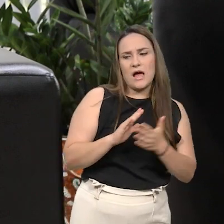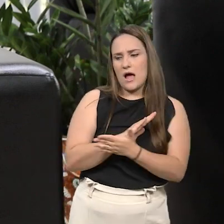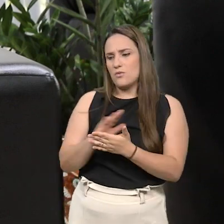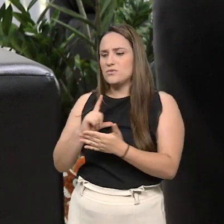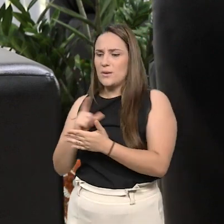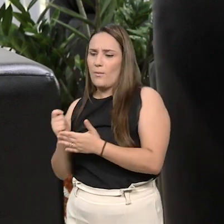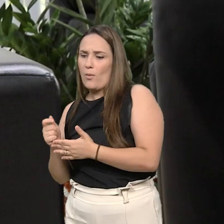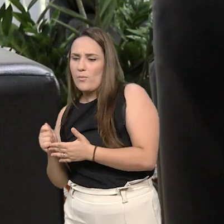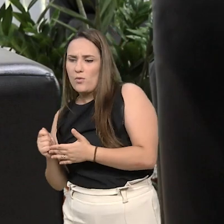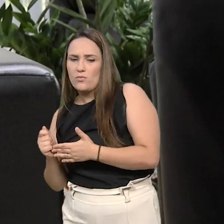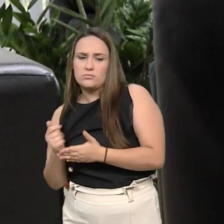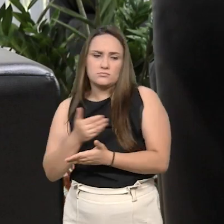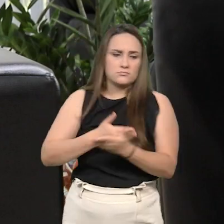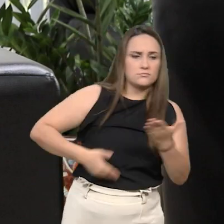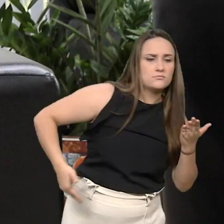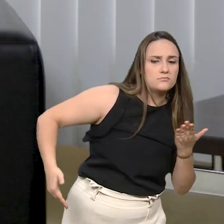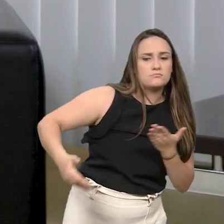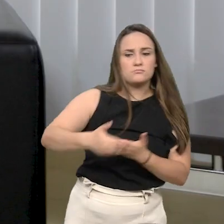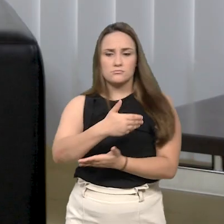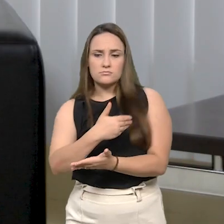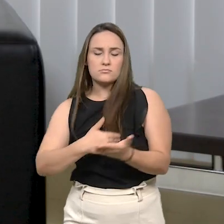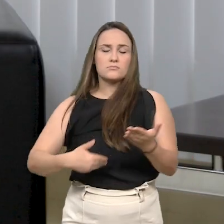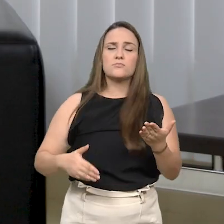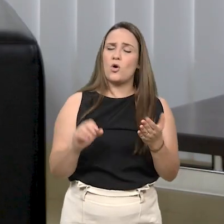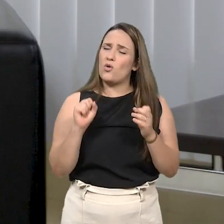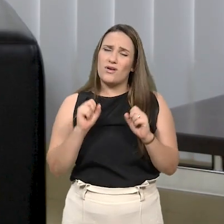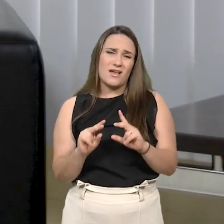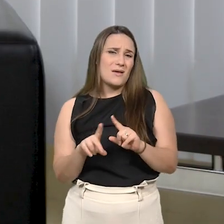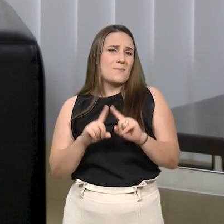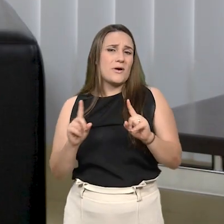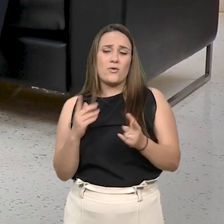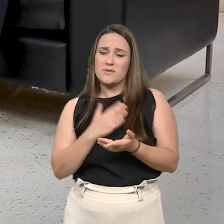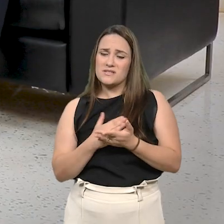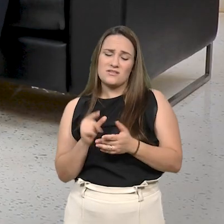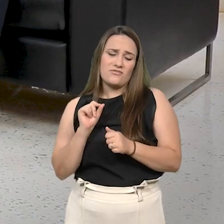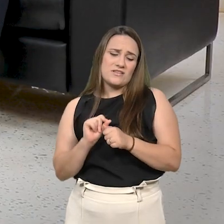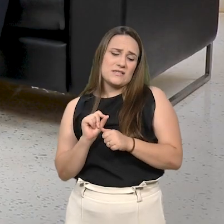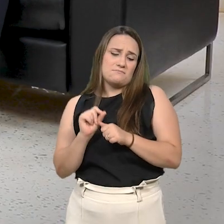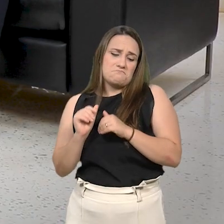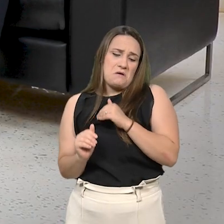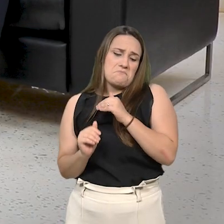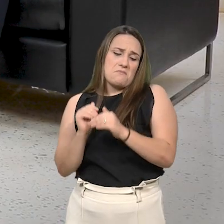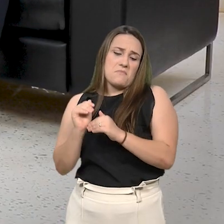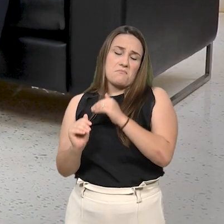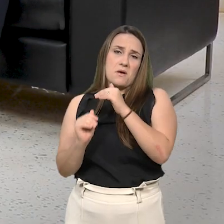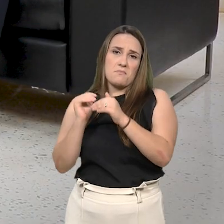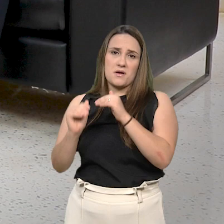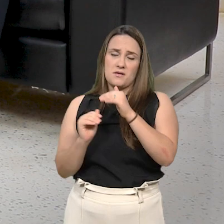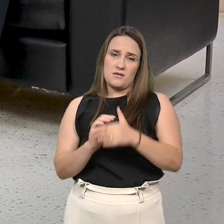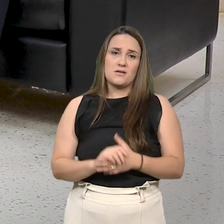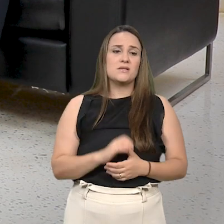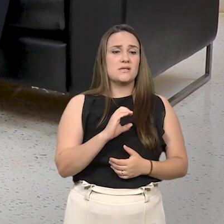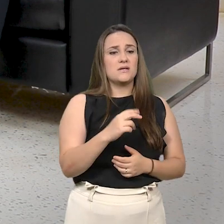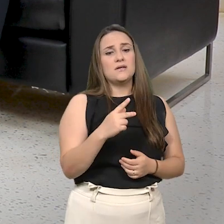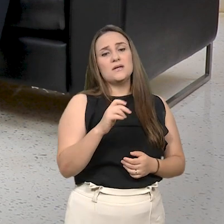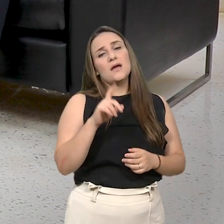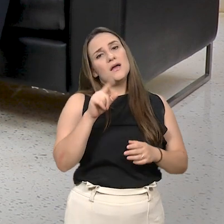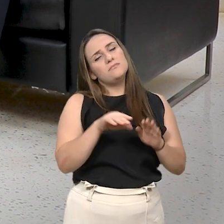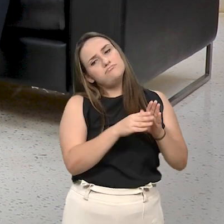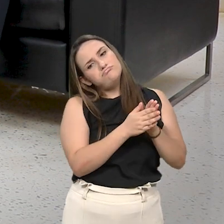é um processo em construção. O trabalho da CPE não é algo linear. O trabalho da CPE é algo que vai